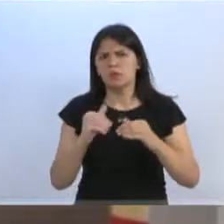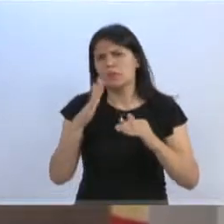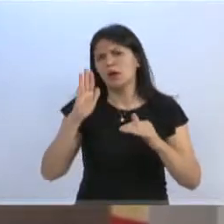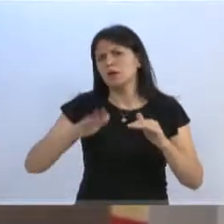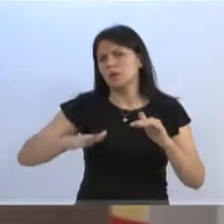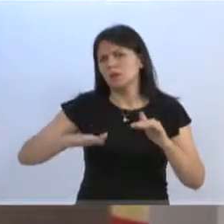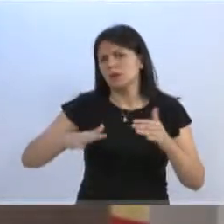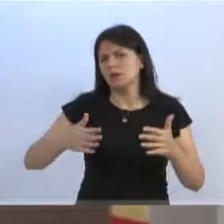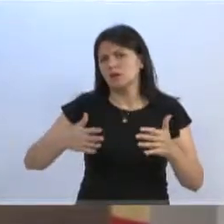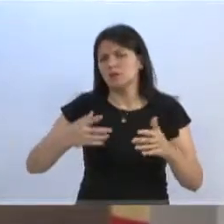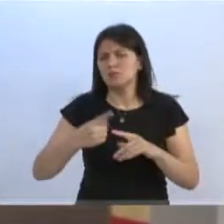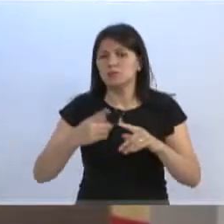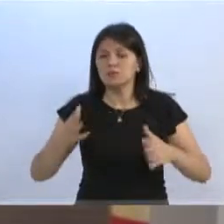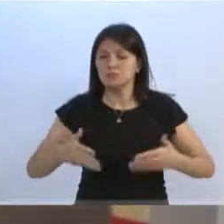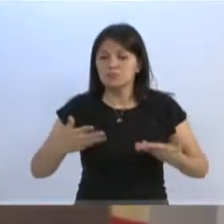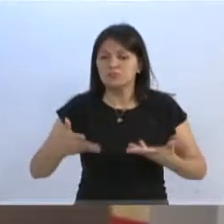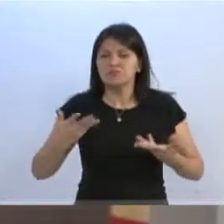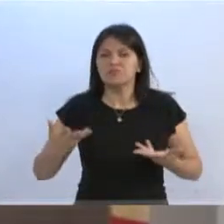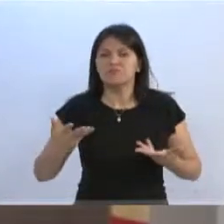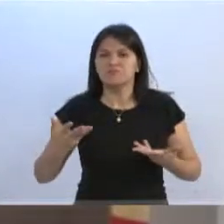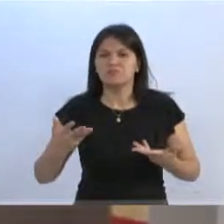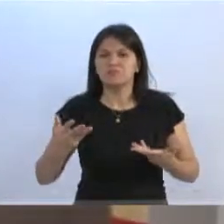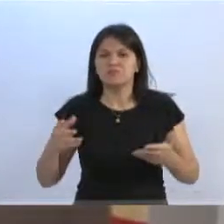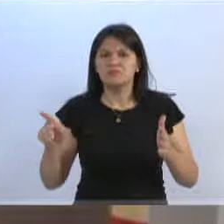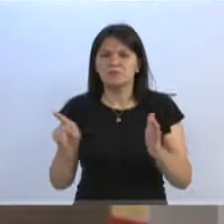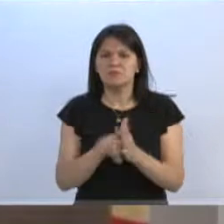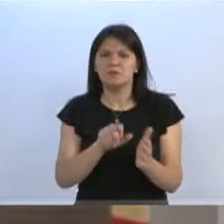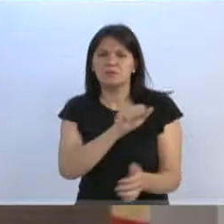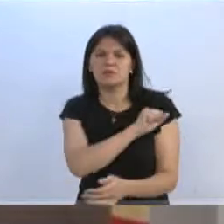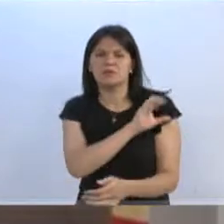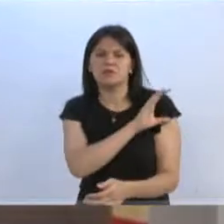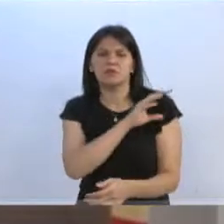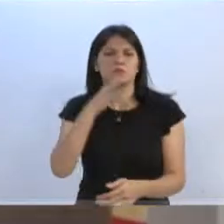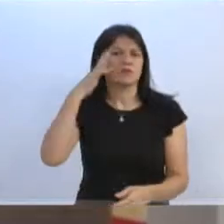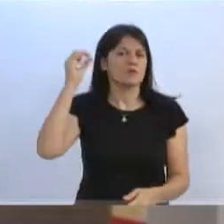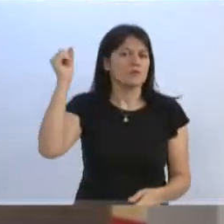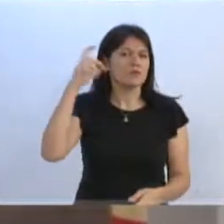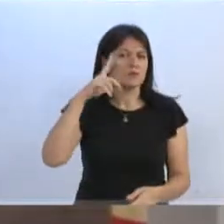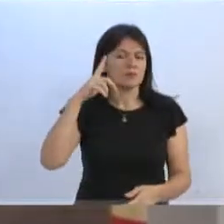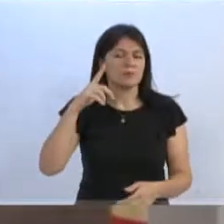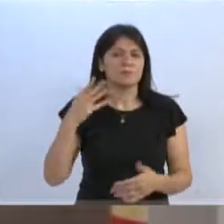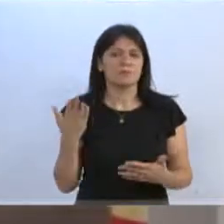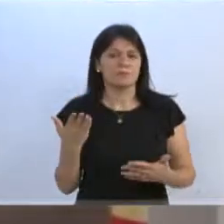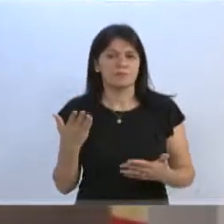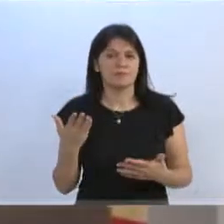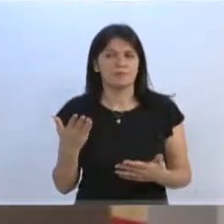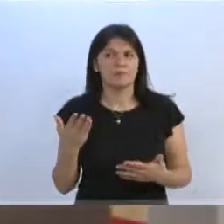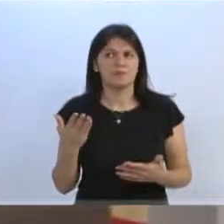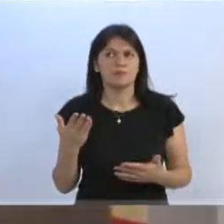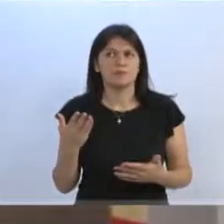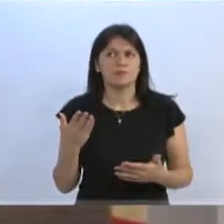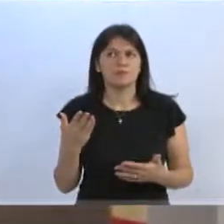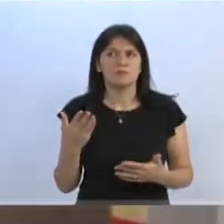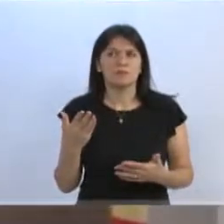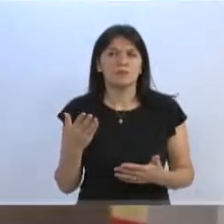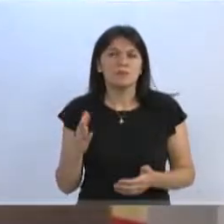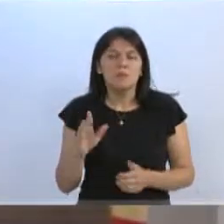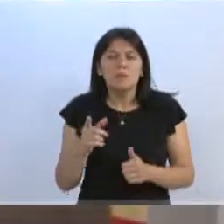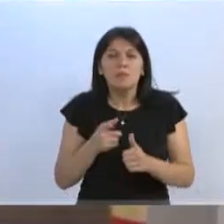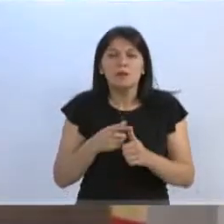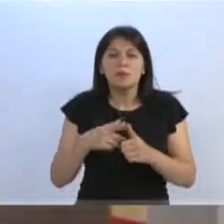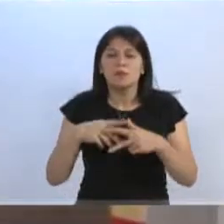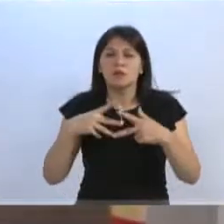com todo o ânimo, acadêmicos da FURB, e o primeiro obstáculo foi a justa e